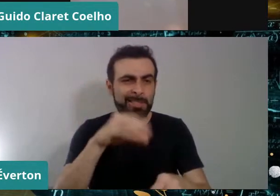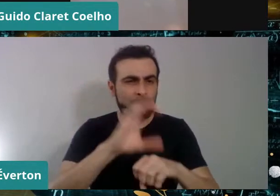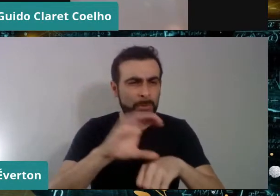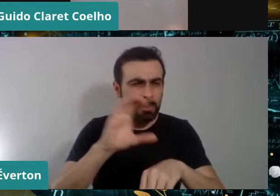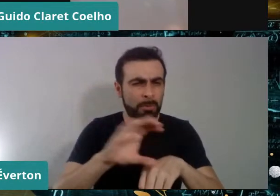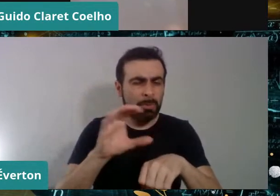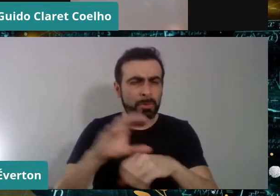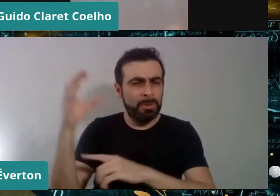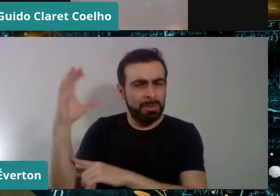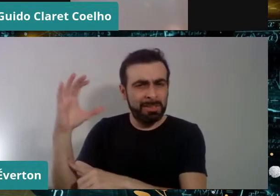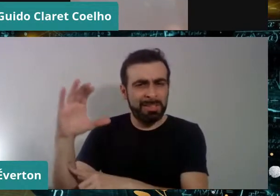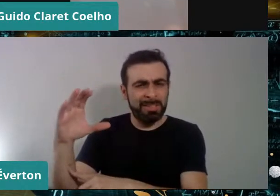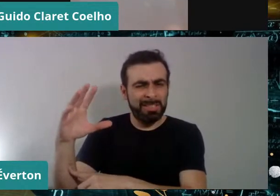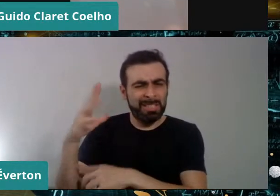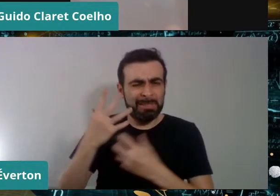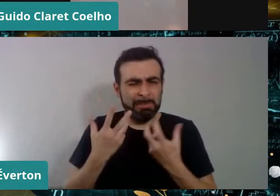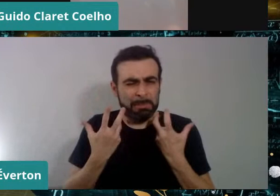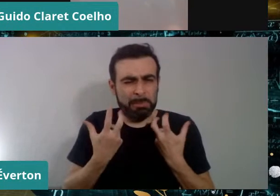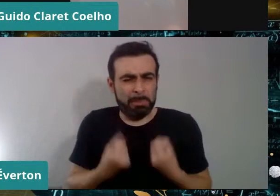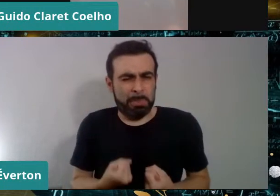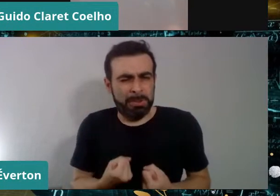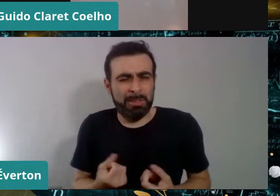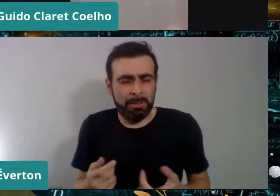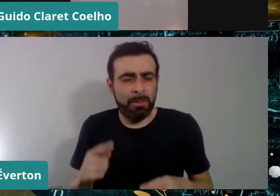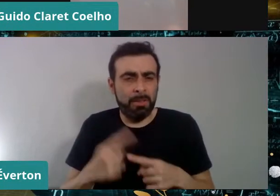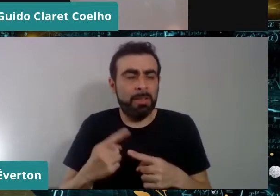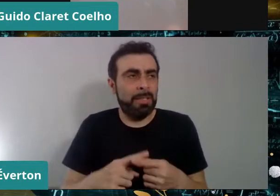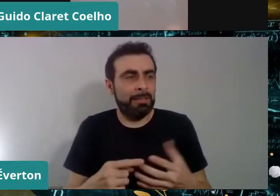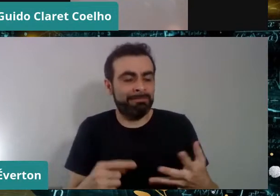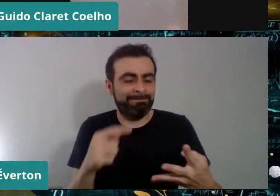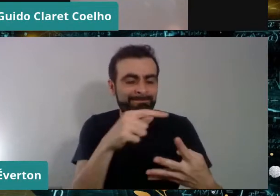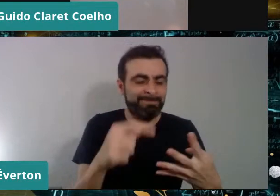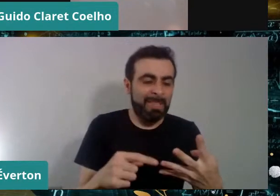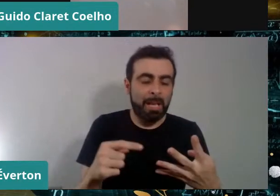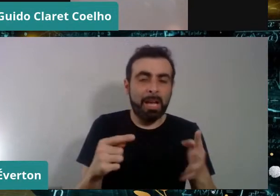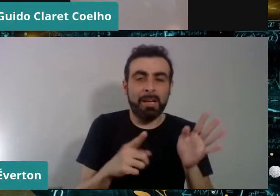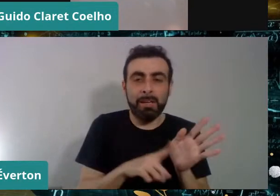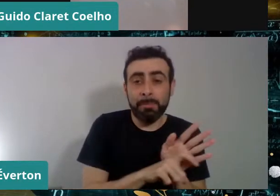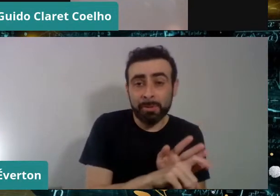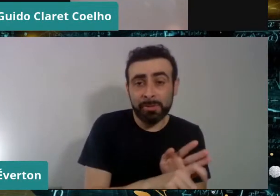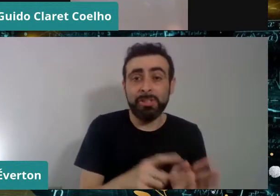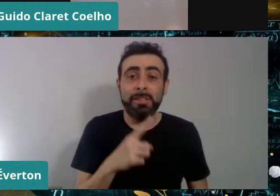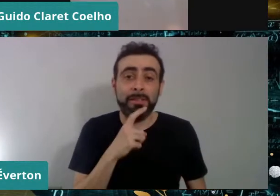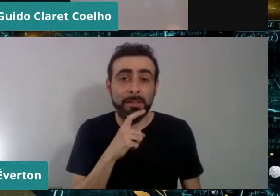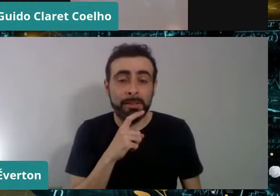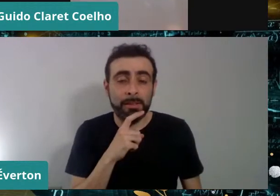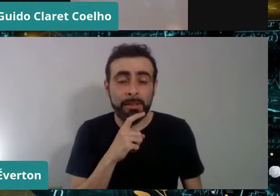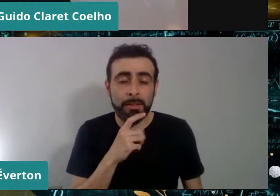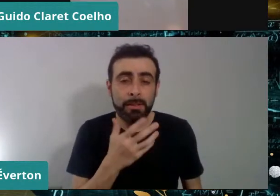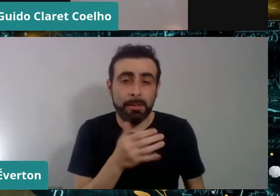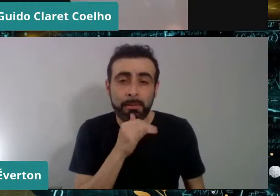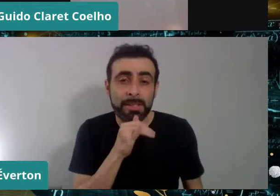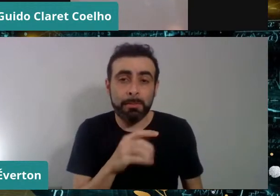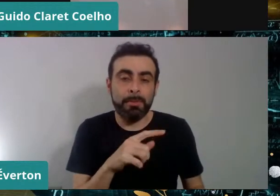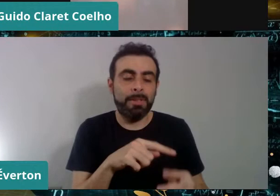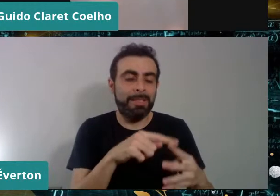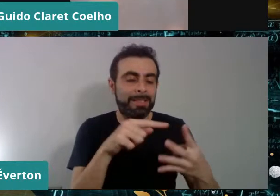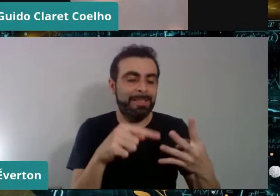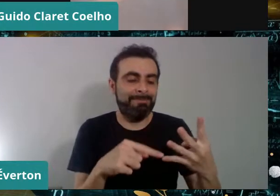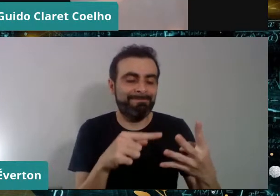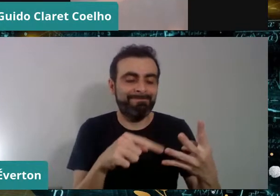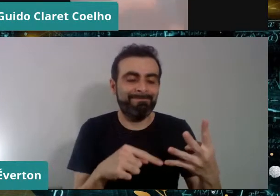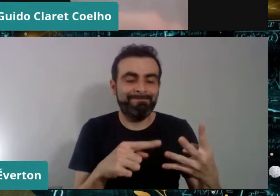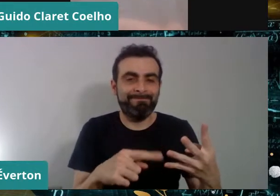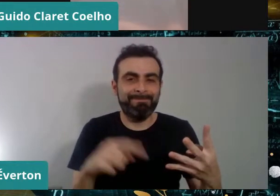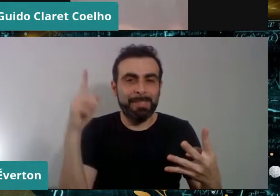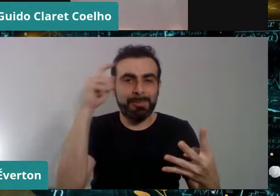porque os alunos que gostavam mais de biologia, eles tinham um pouco mais de dificuldade na área de física e matemática. E